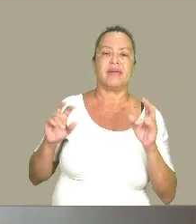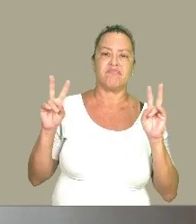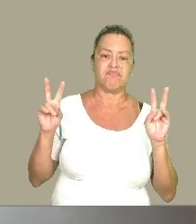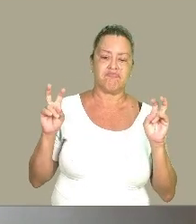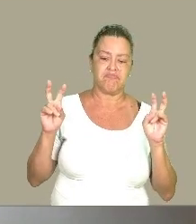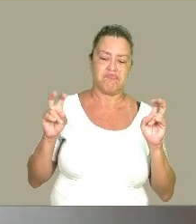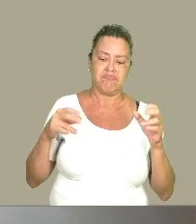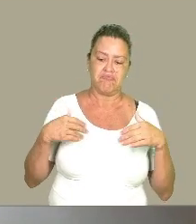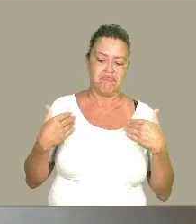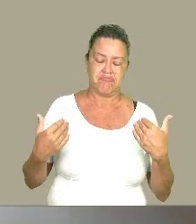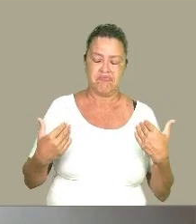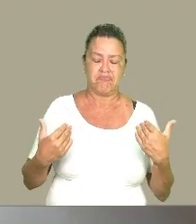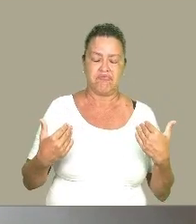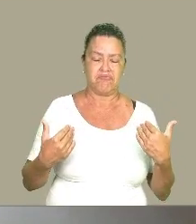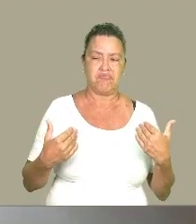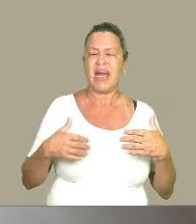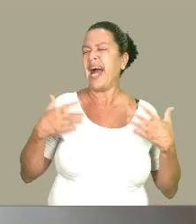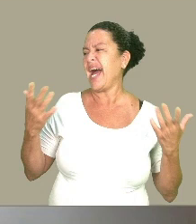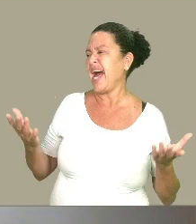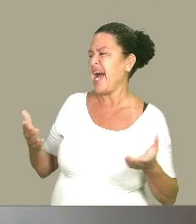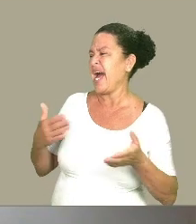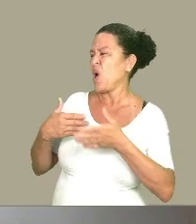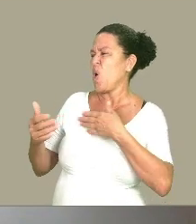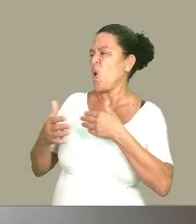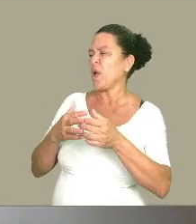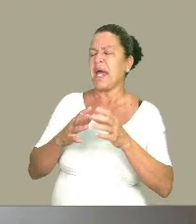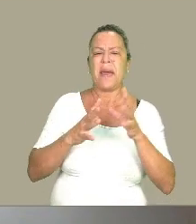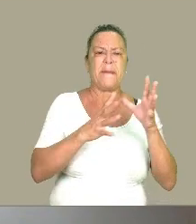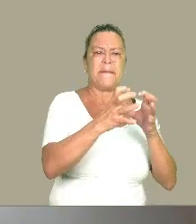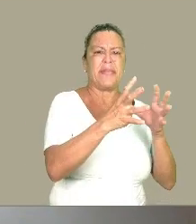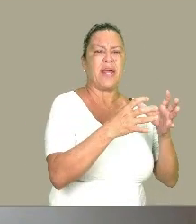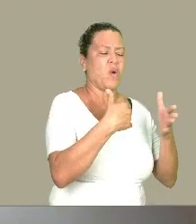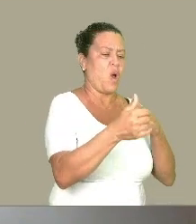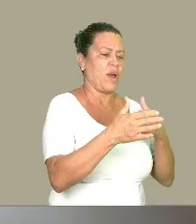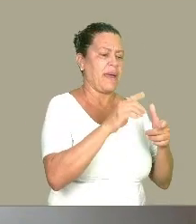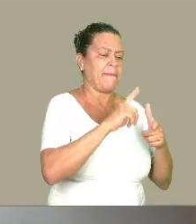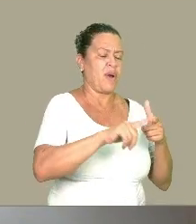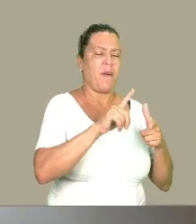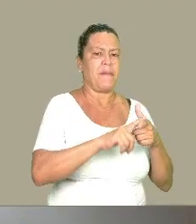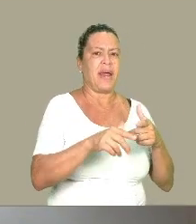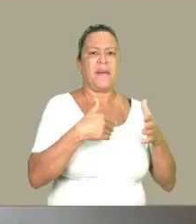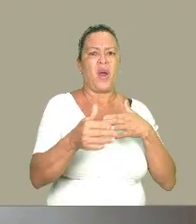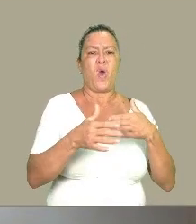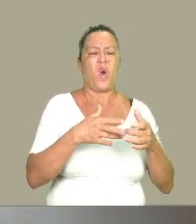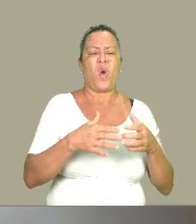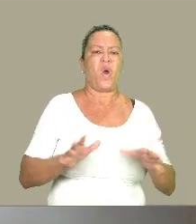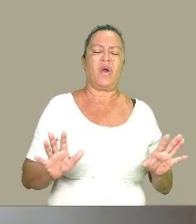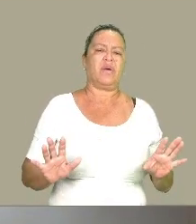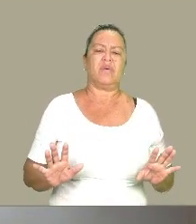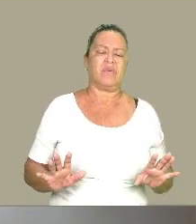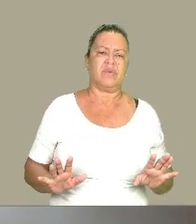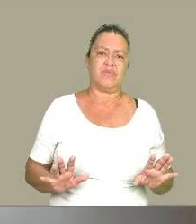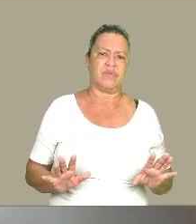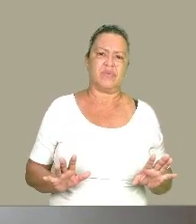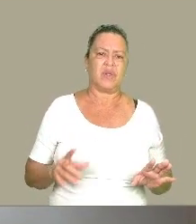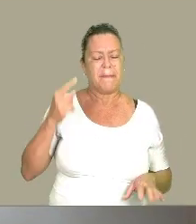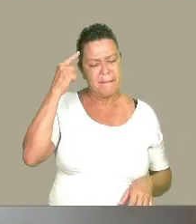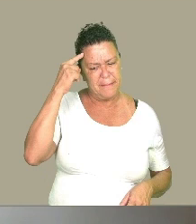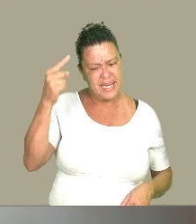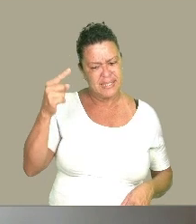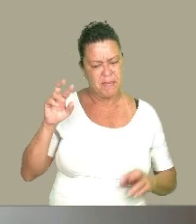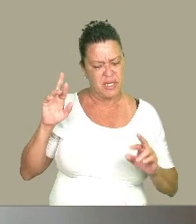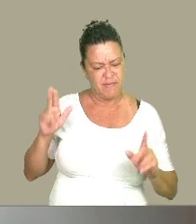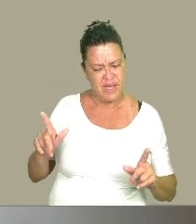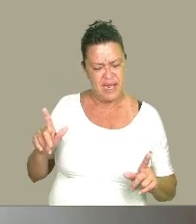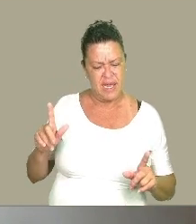banais, né? Qualquer briga, qualquer problema, qualquer incongruência, qualquer pensamento